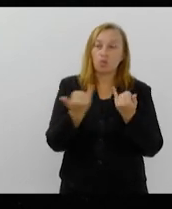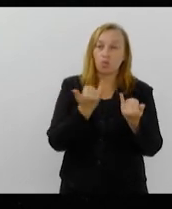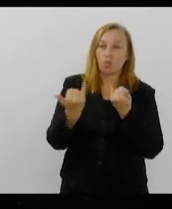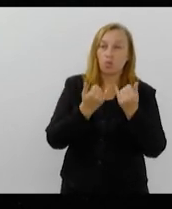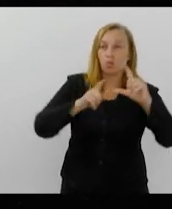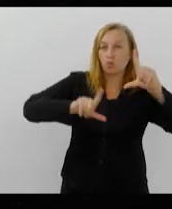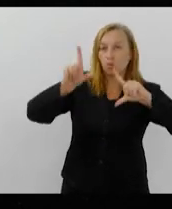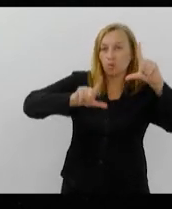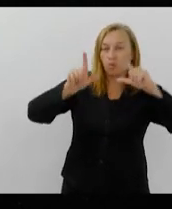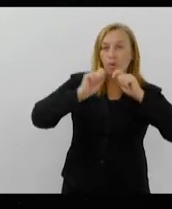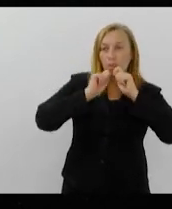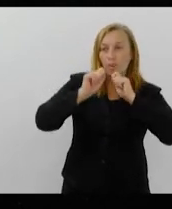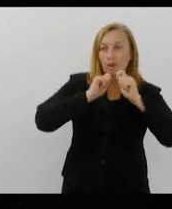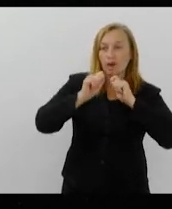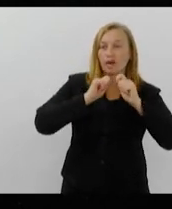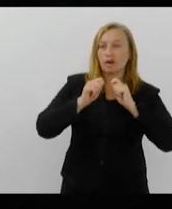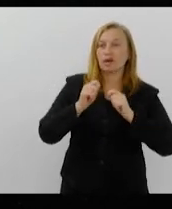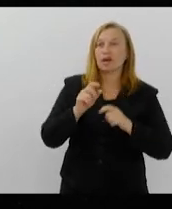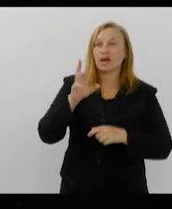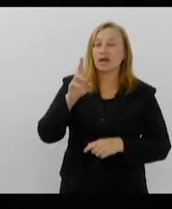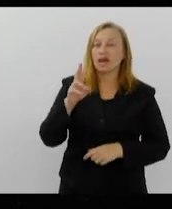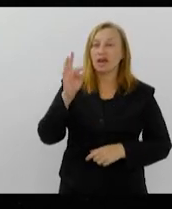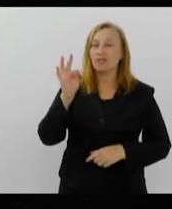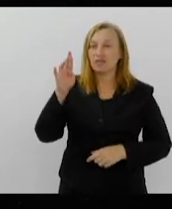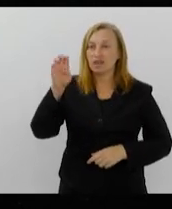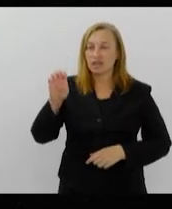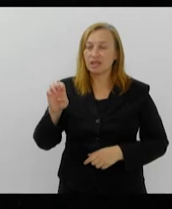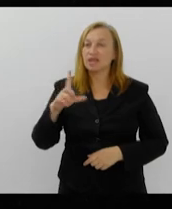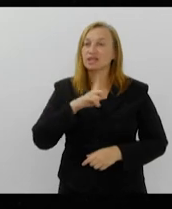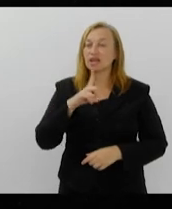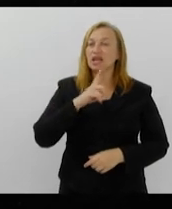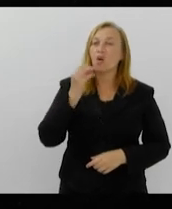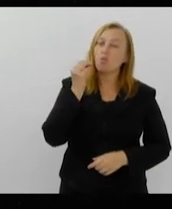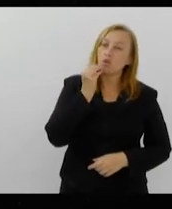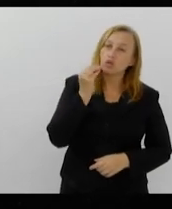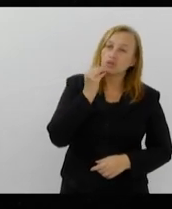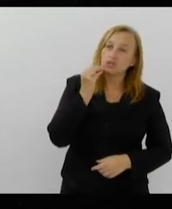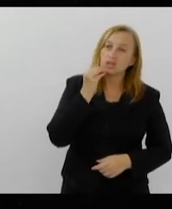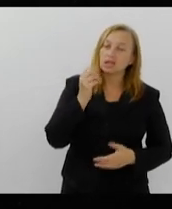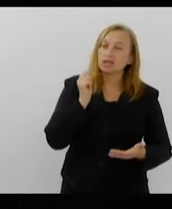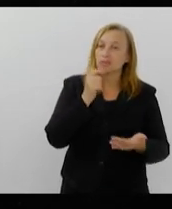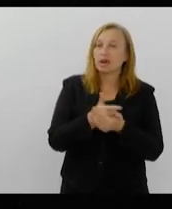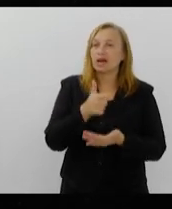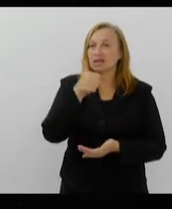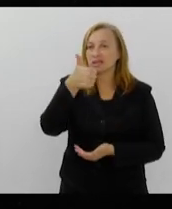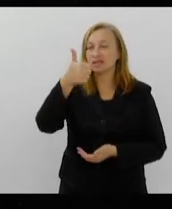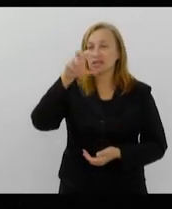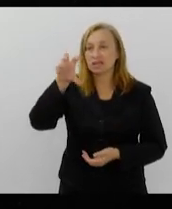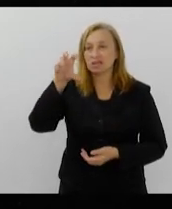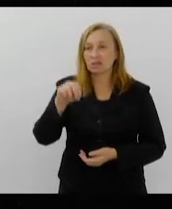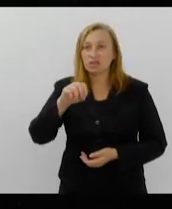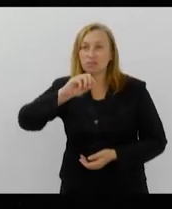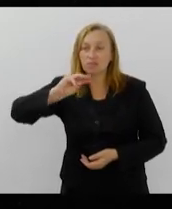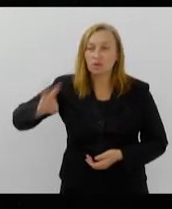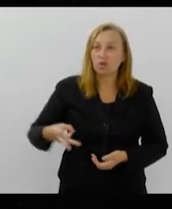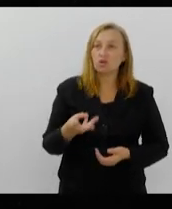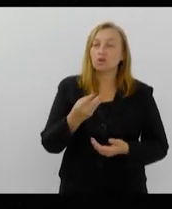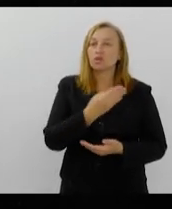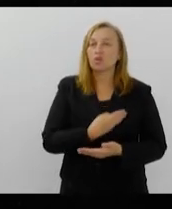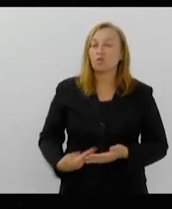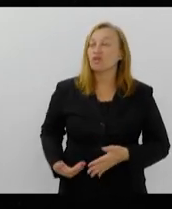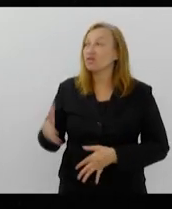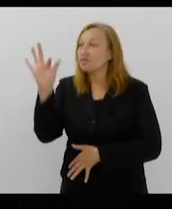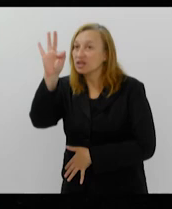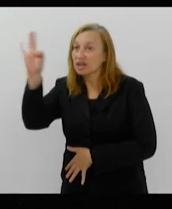passado, que a Refit teria a oportunidade de pagar 150 milhões. O governo federal